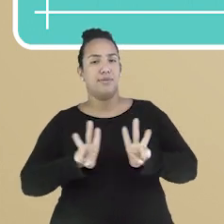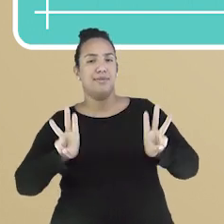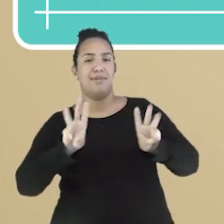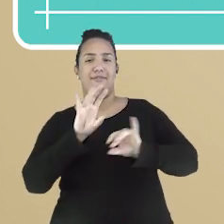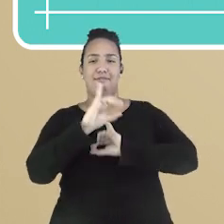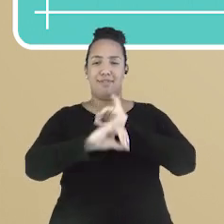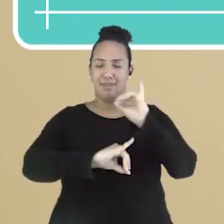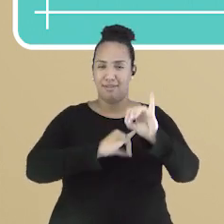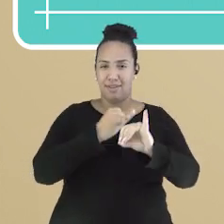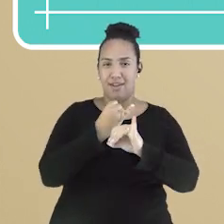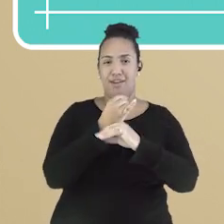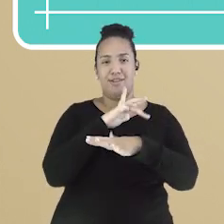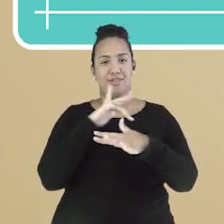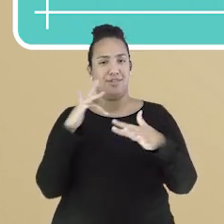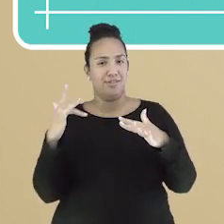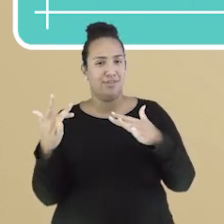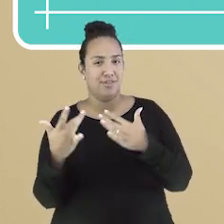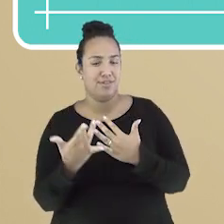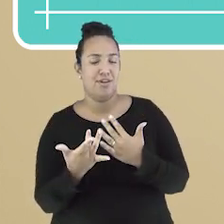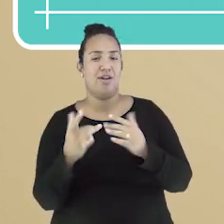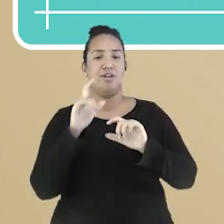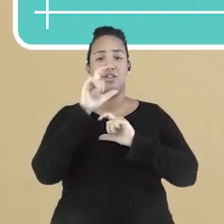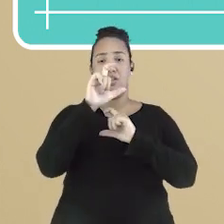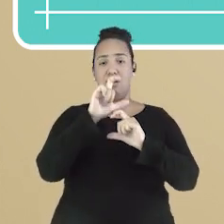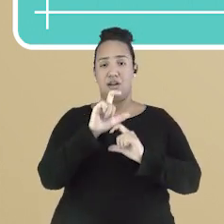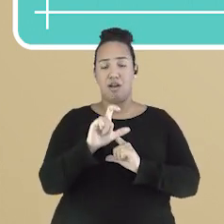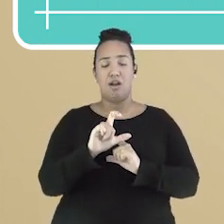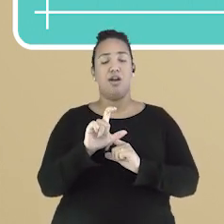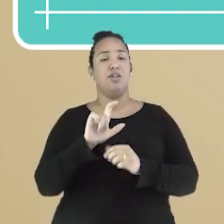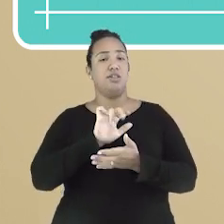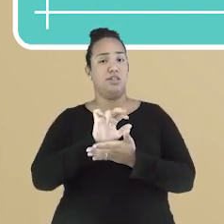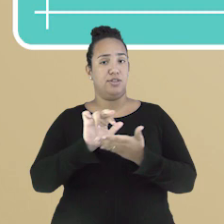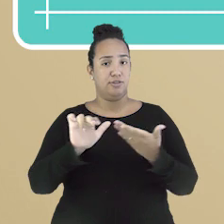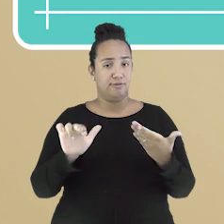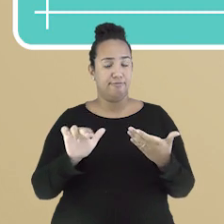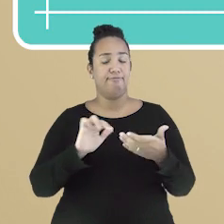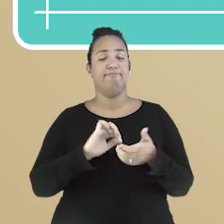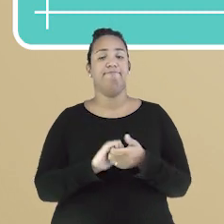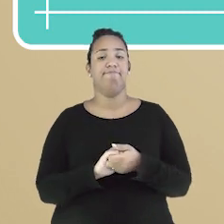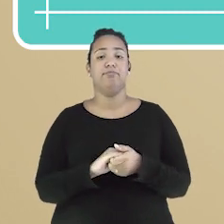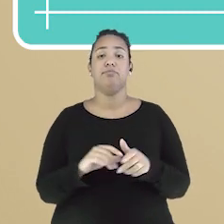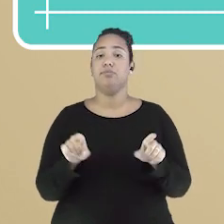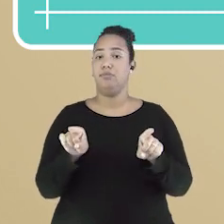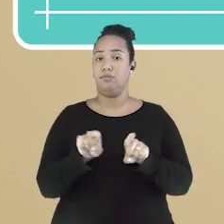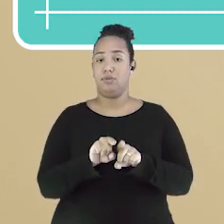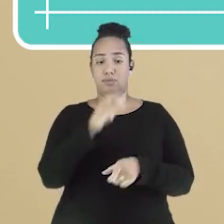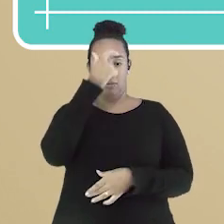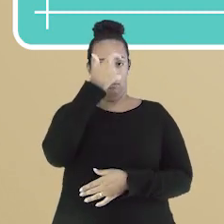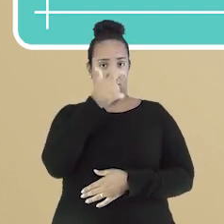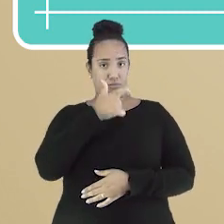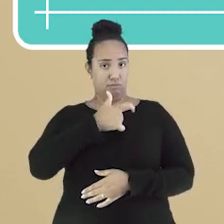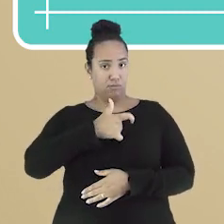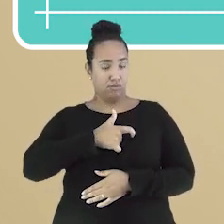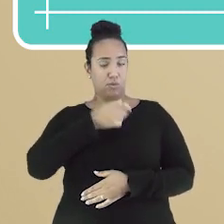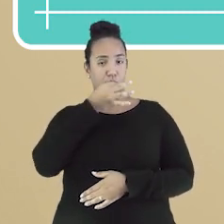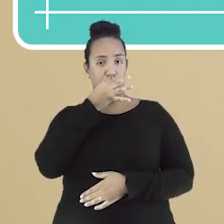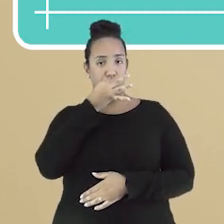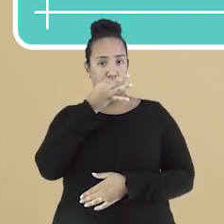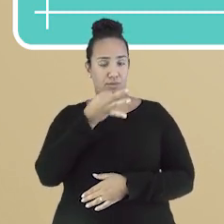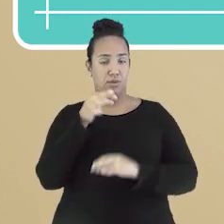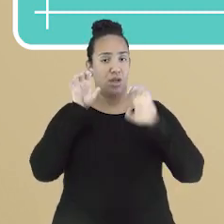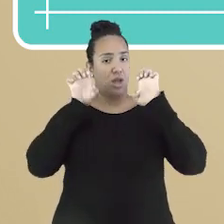e de redes sociais, charges, memes, gifs e etc. e posicionar-se de forma crítica e